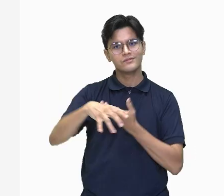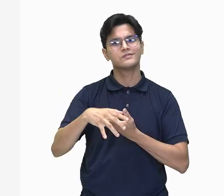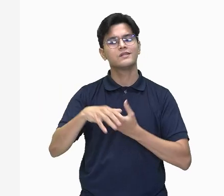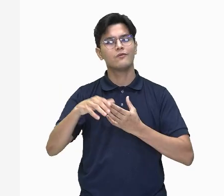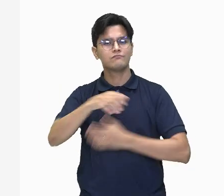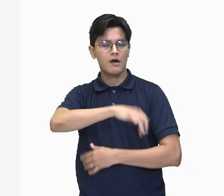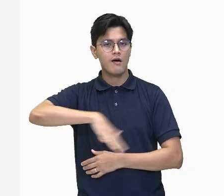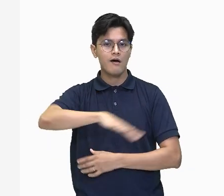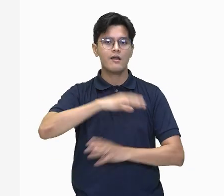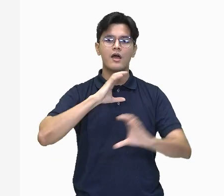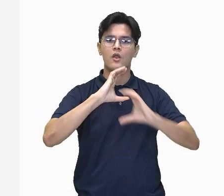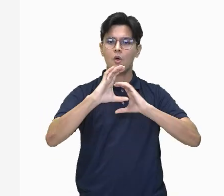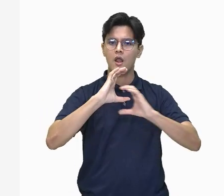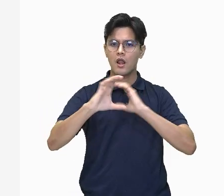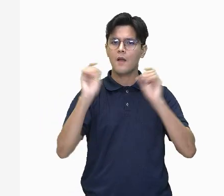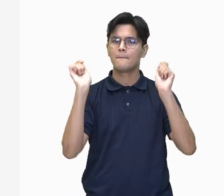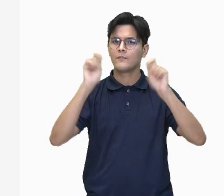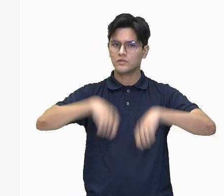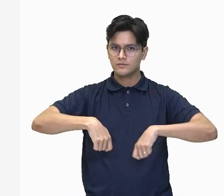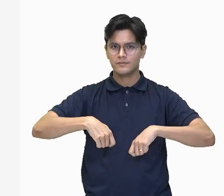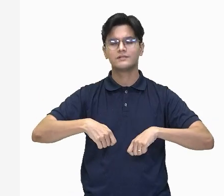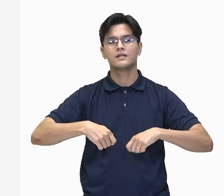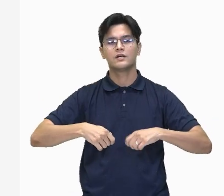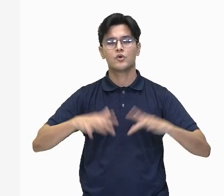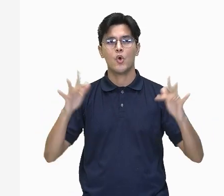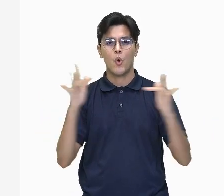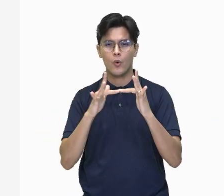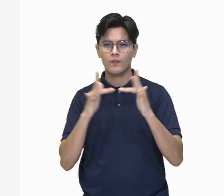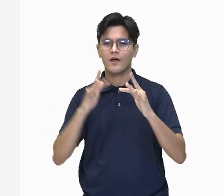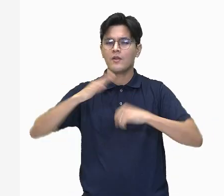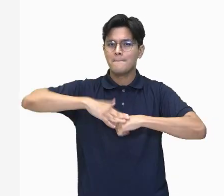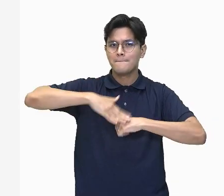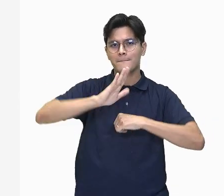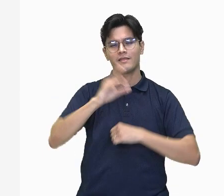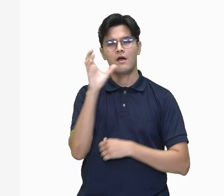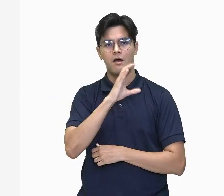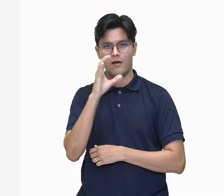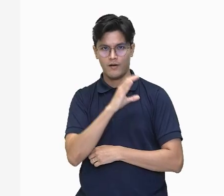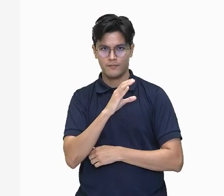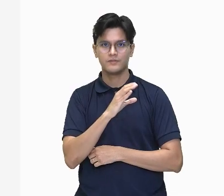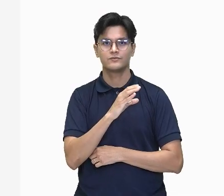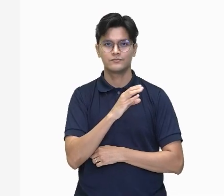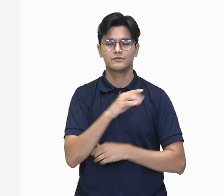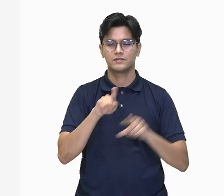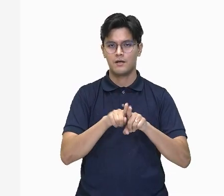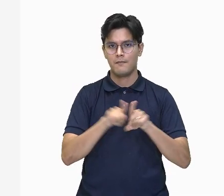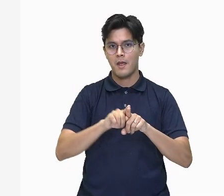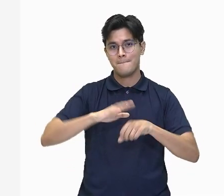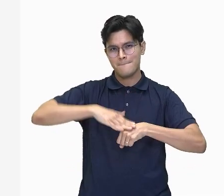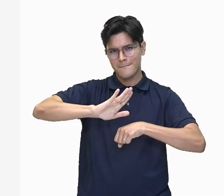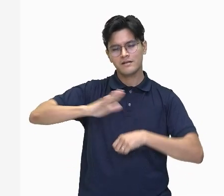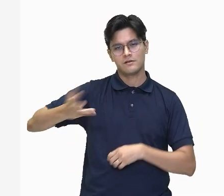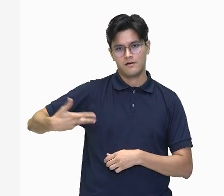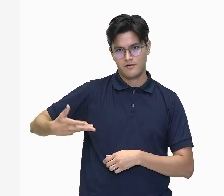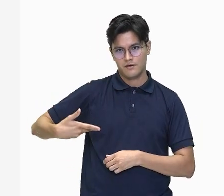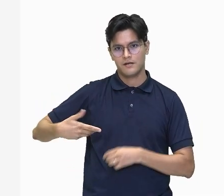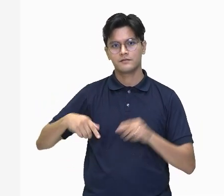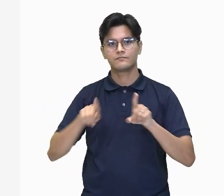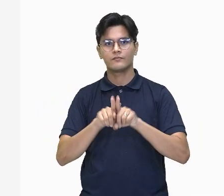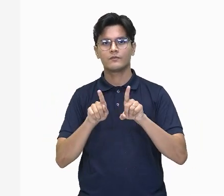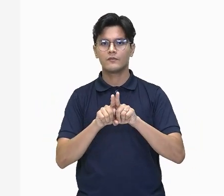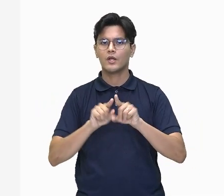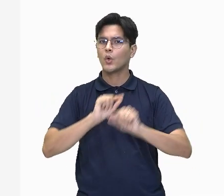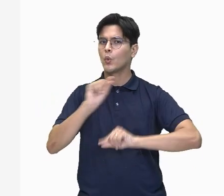distância, possível e mais rápida e ágil. E nas décadas recentes, nós tivemos aí a invenção